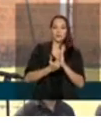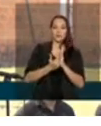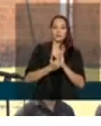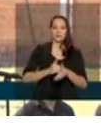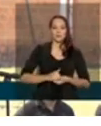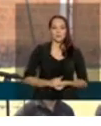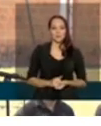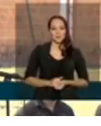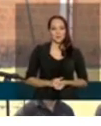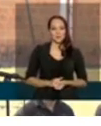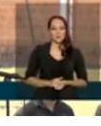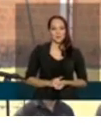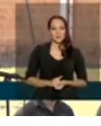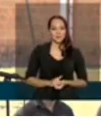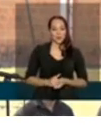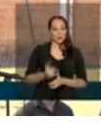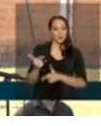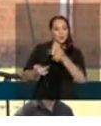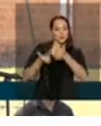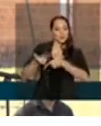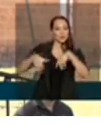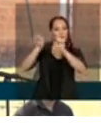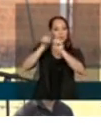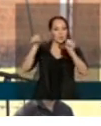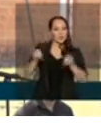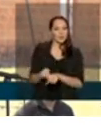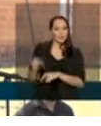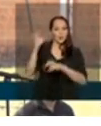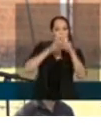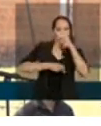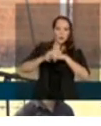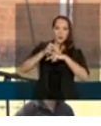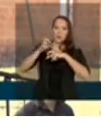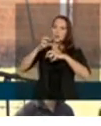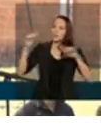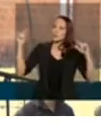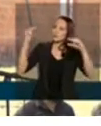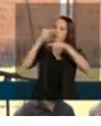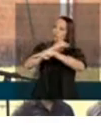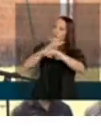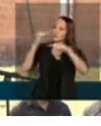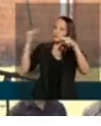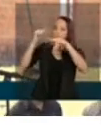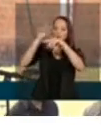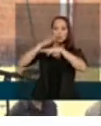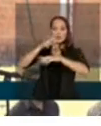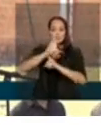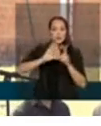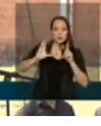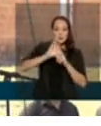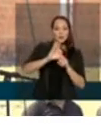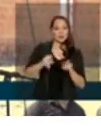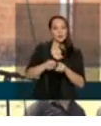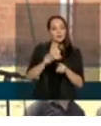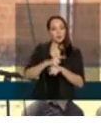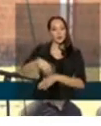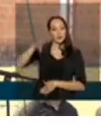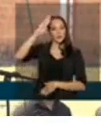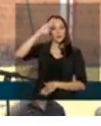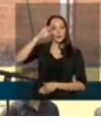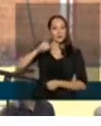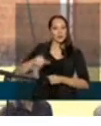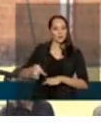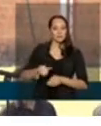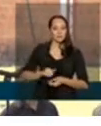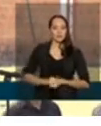atribuição, que opera um sistema de controle de tráfego aéreo integrado, civil e militar, que